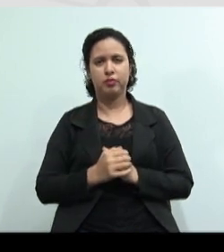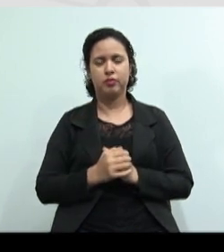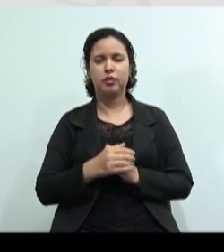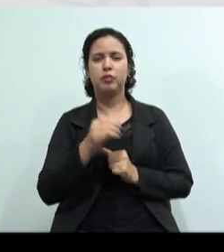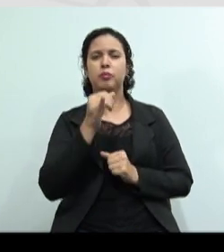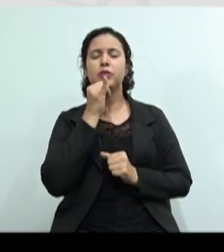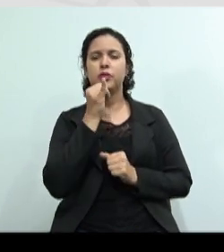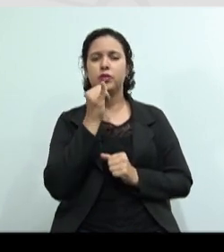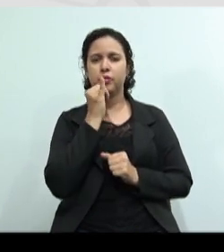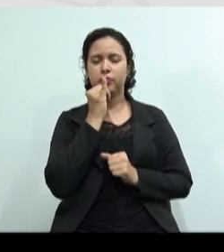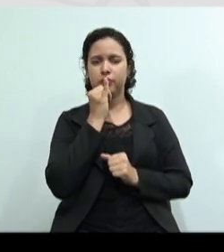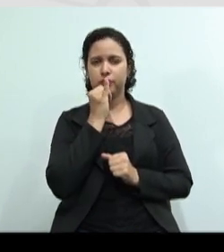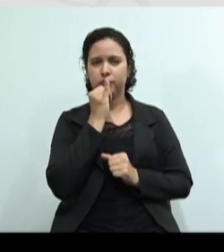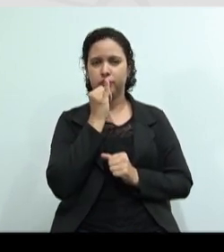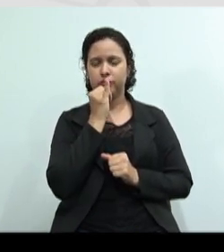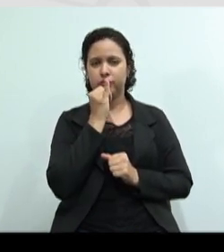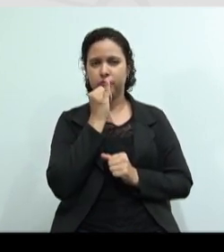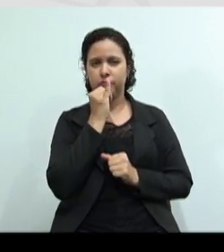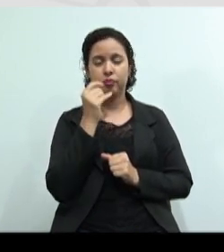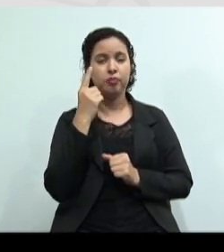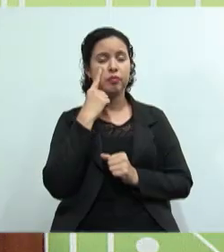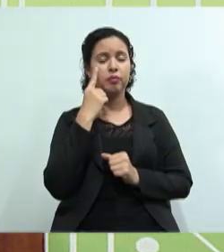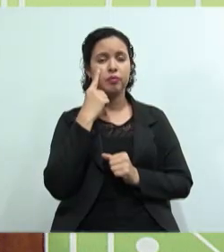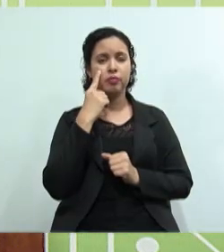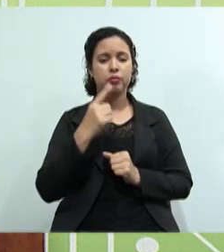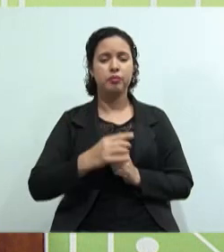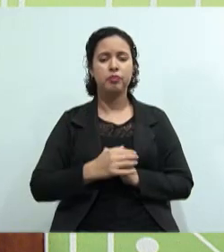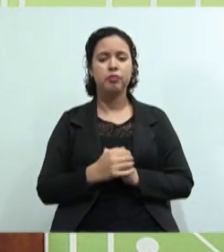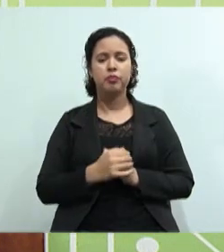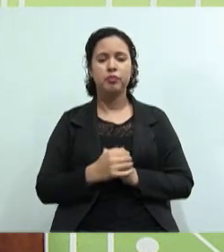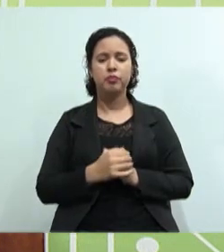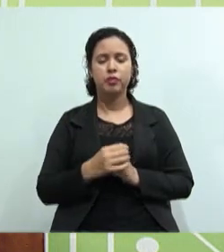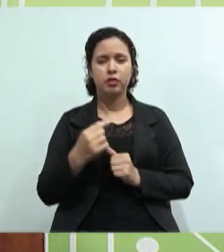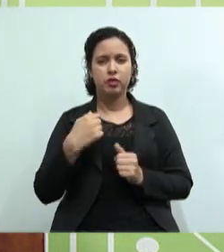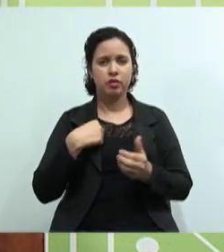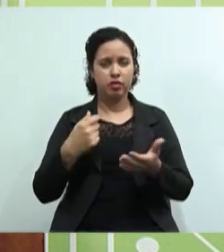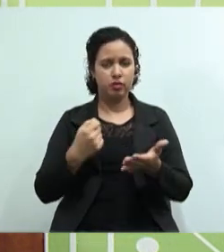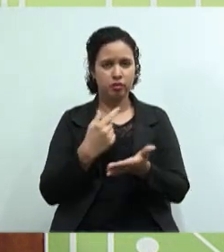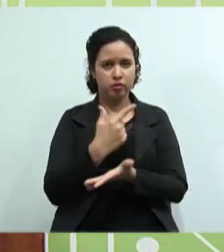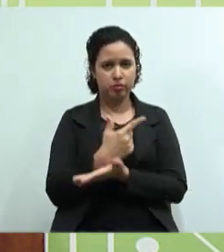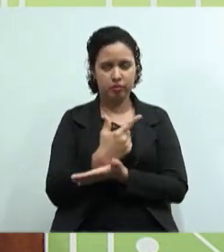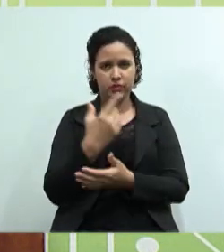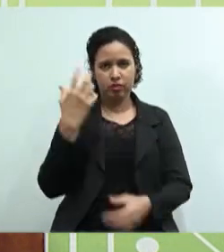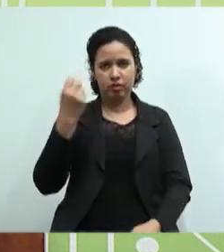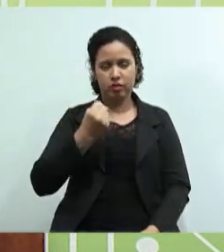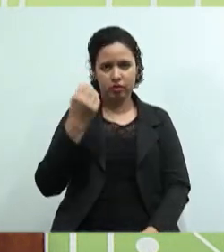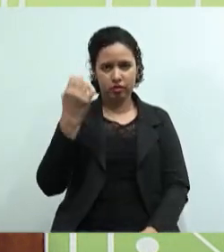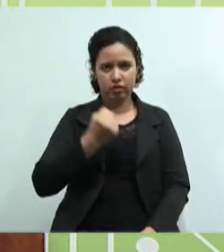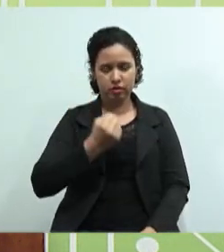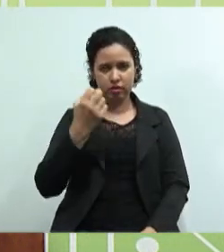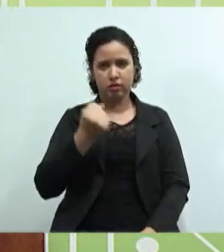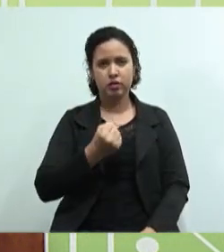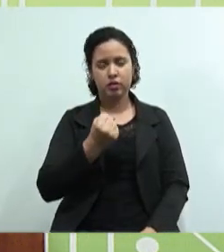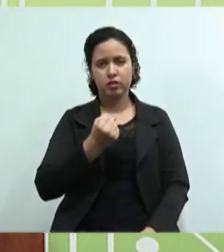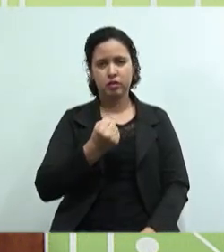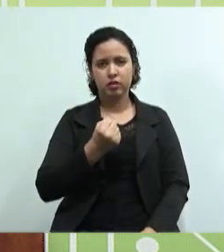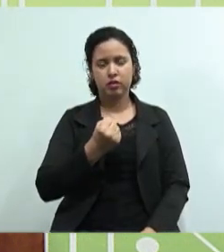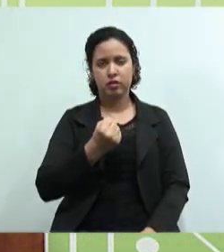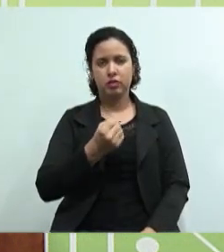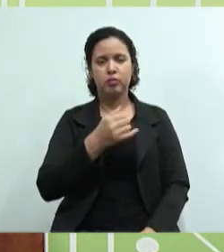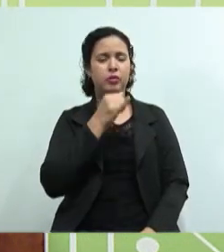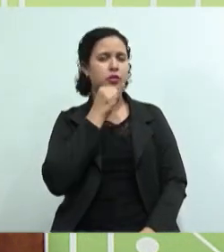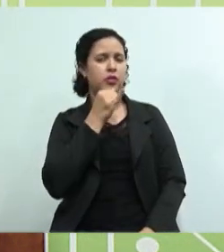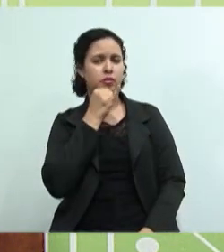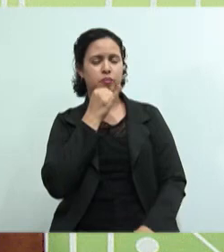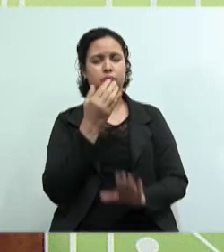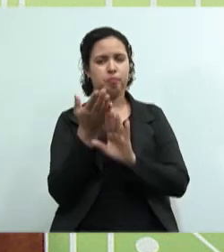alunos, a seguinte situação. Eu comprei leite condensado há uns 15 dias por